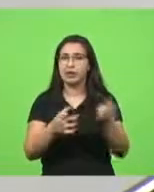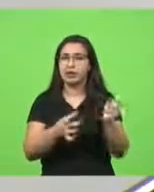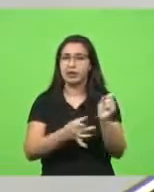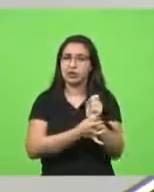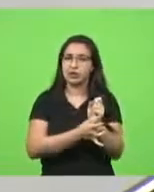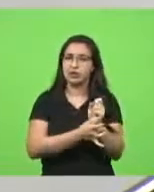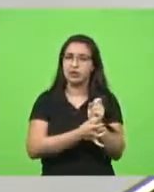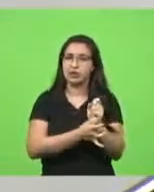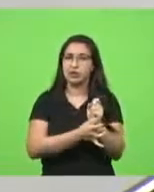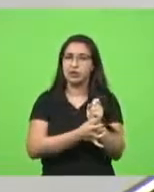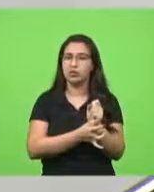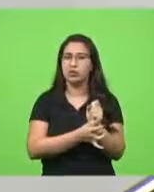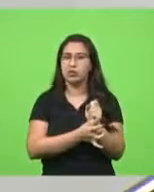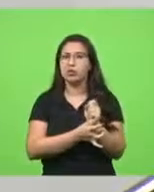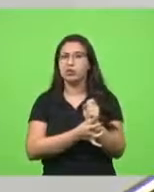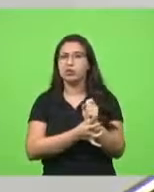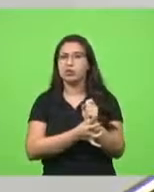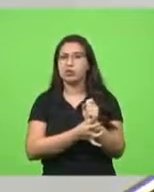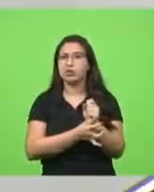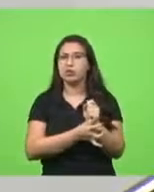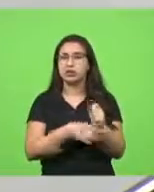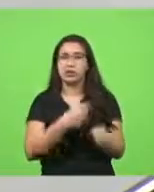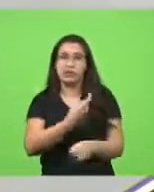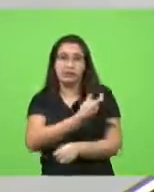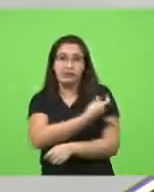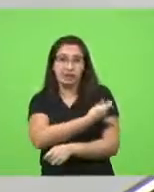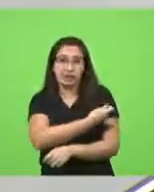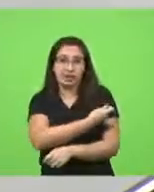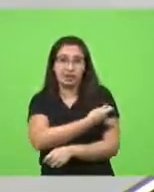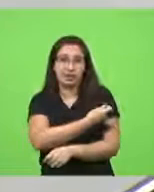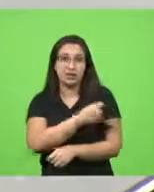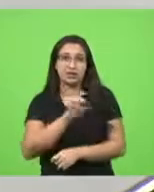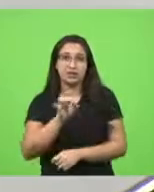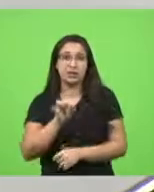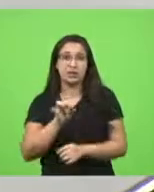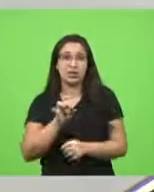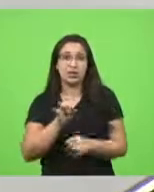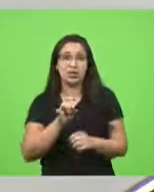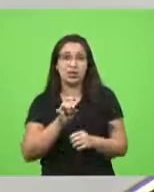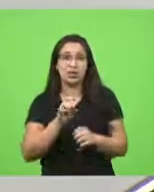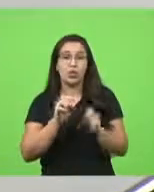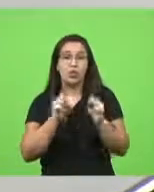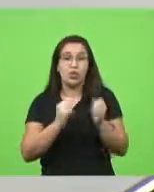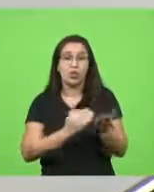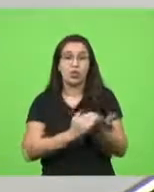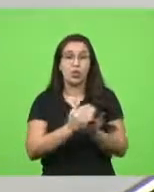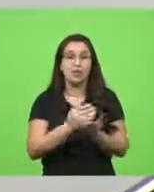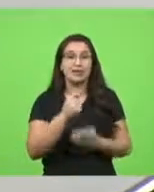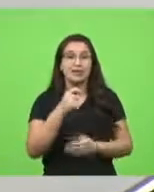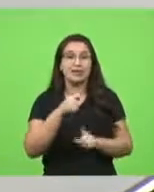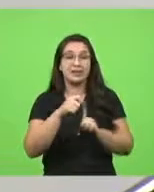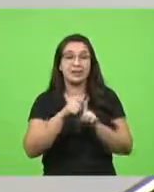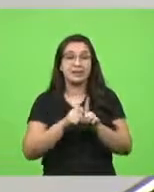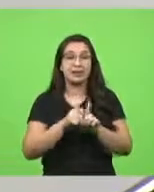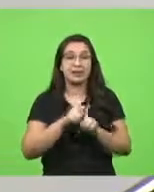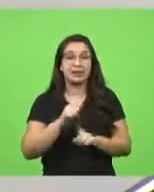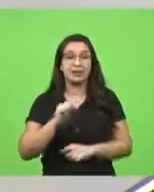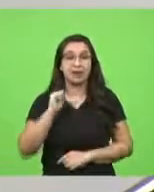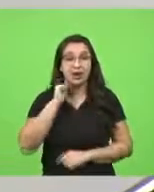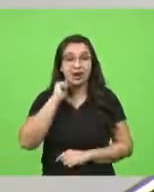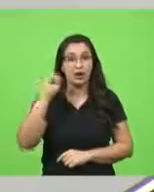têm previsão de vacinação a partir do mês de abril E é uma luta que nós